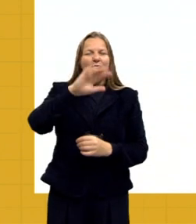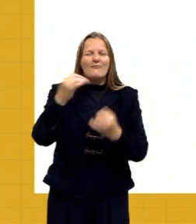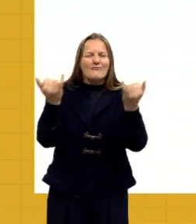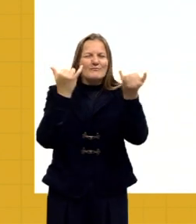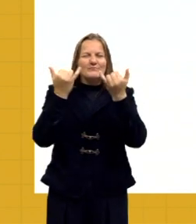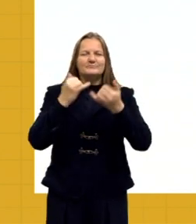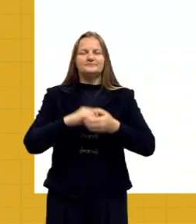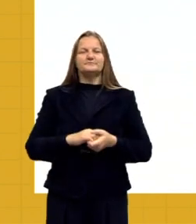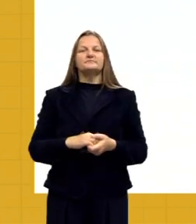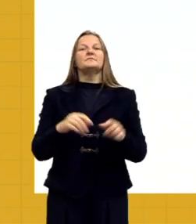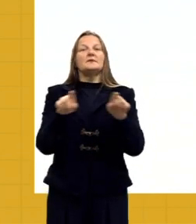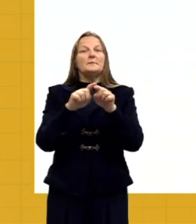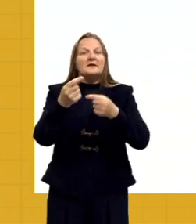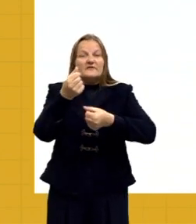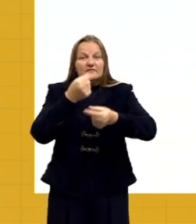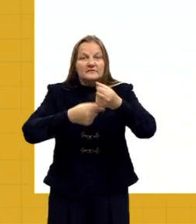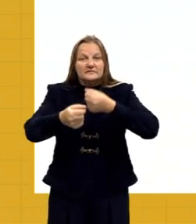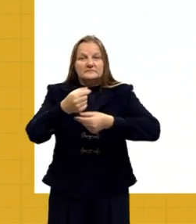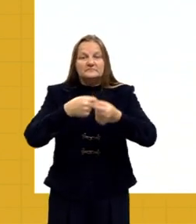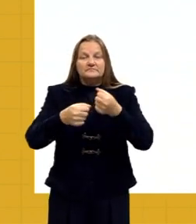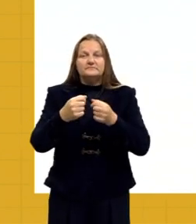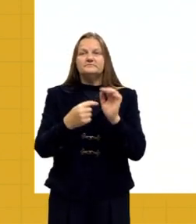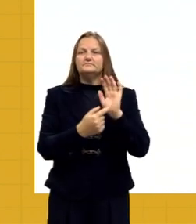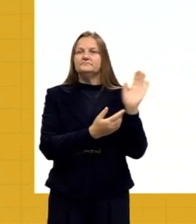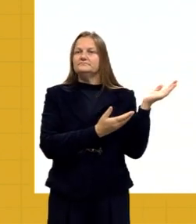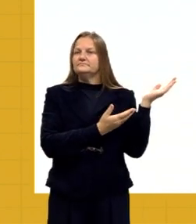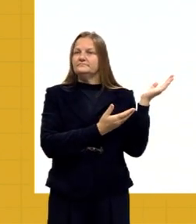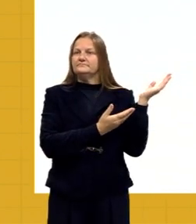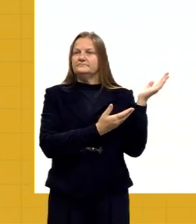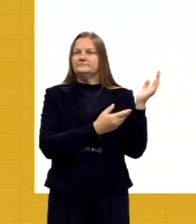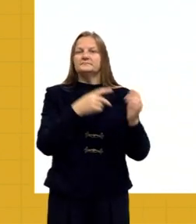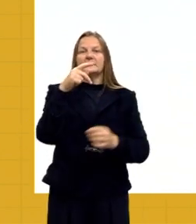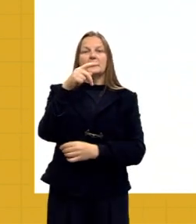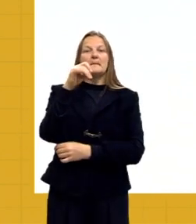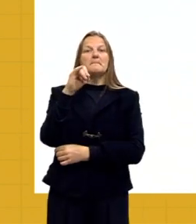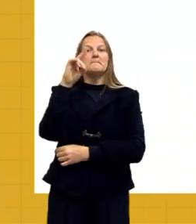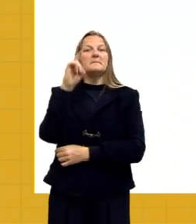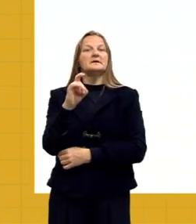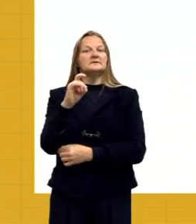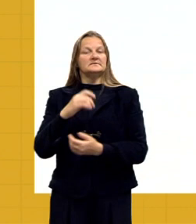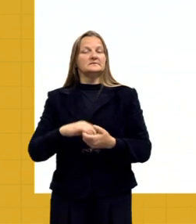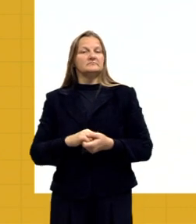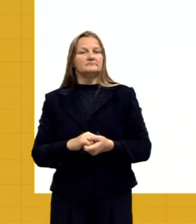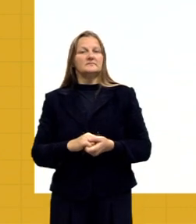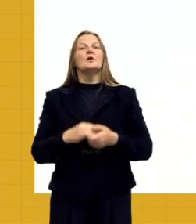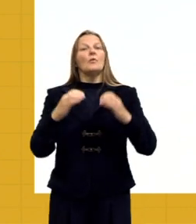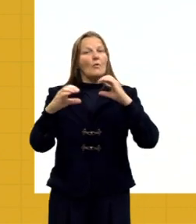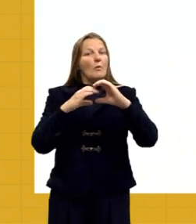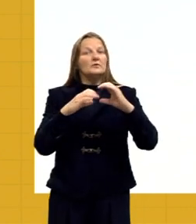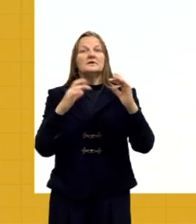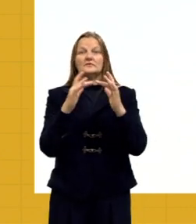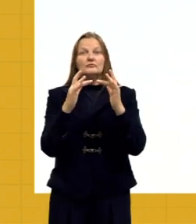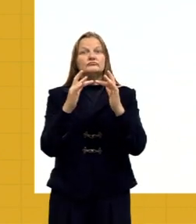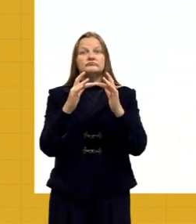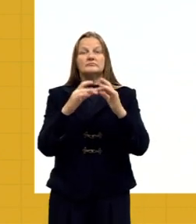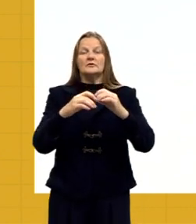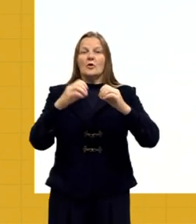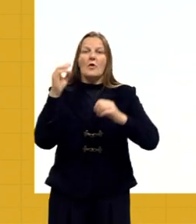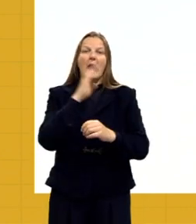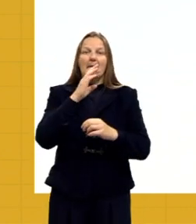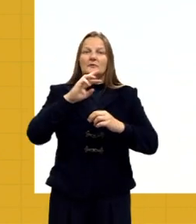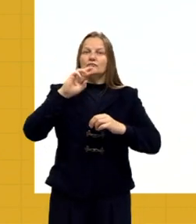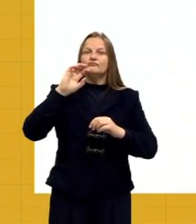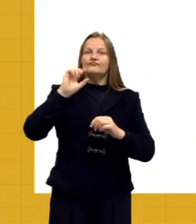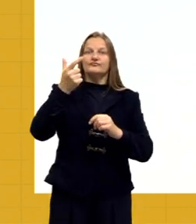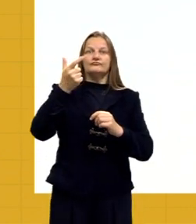informação financeira até coloquei aqui do lado pics não é o pics por exemplo é essa comunicação que a gente tá falando essa